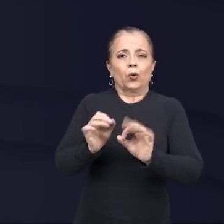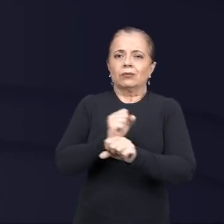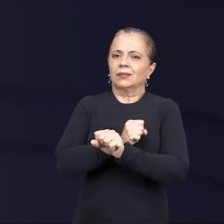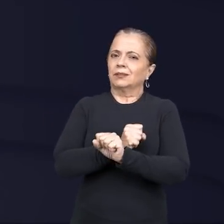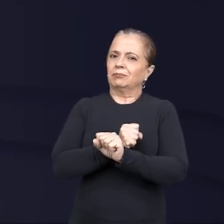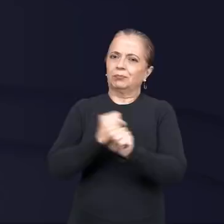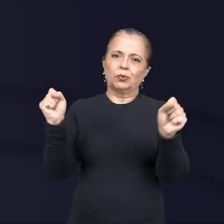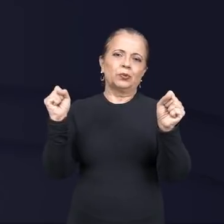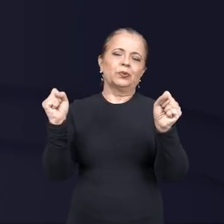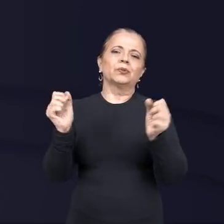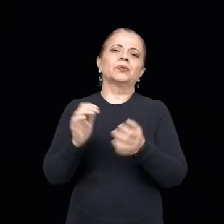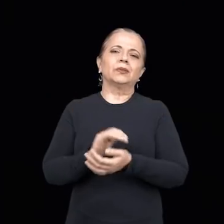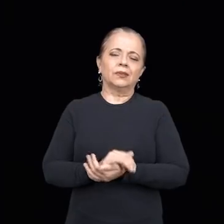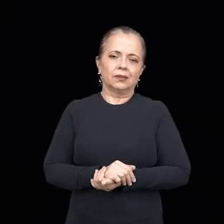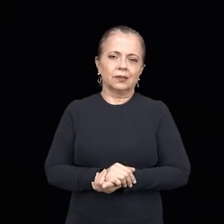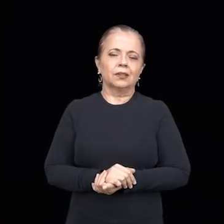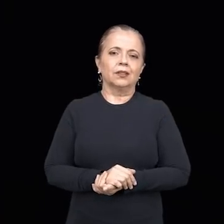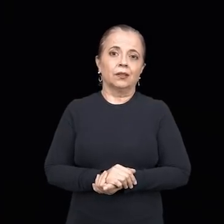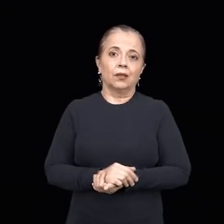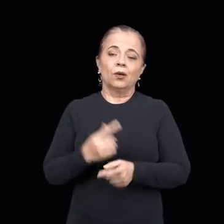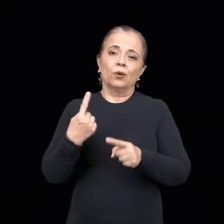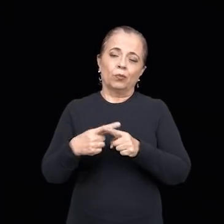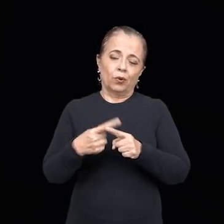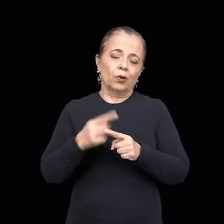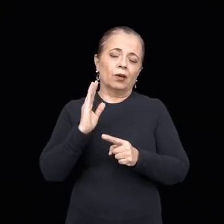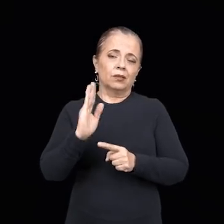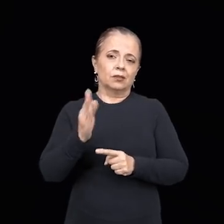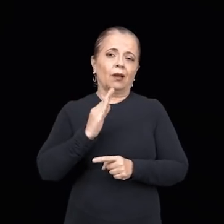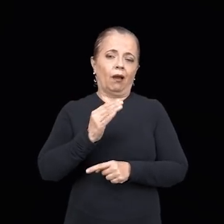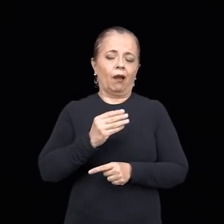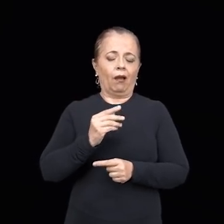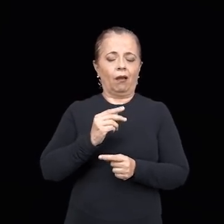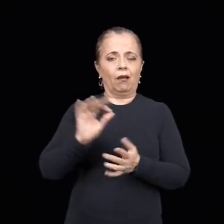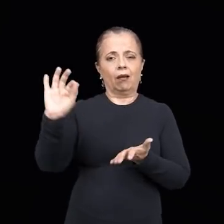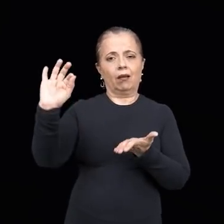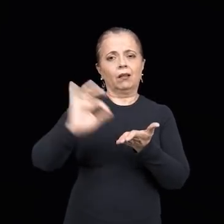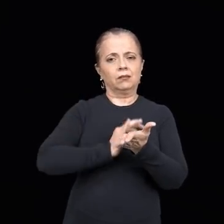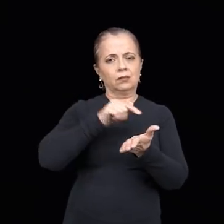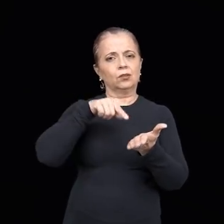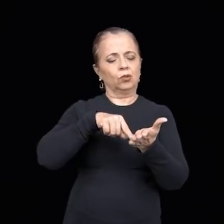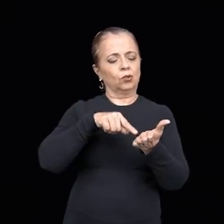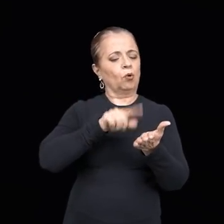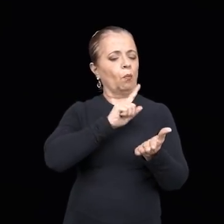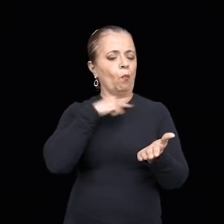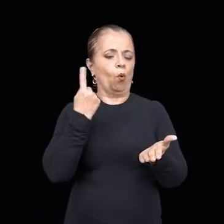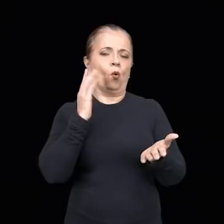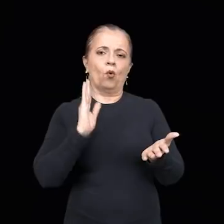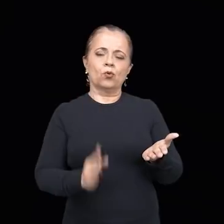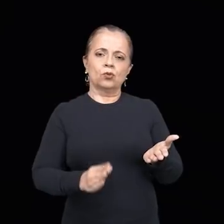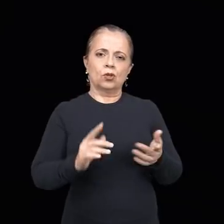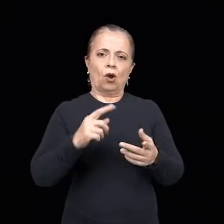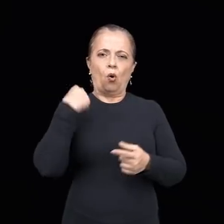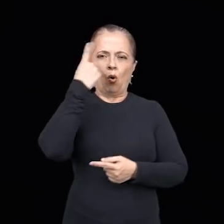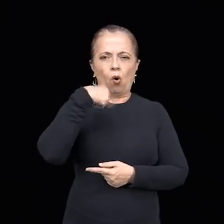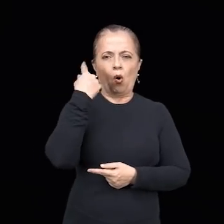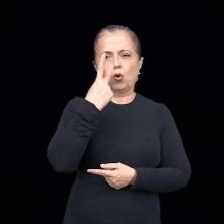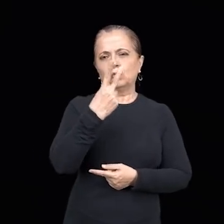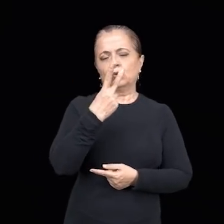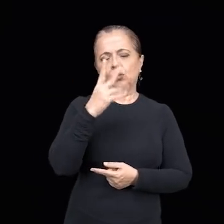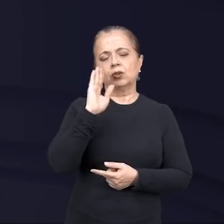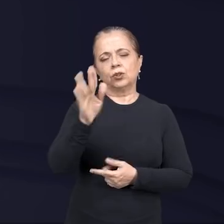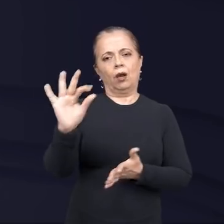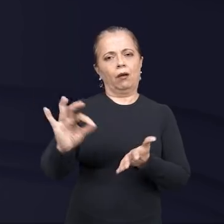insuficientes, sendo declarado o óbito umas 2 horas depois da entrada